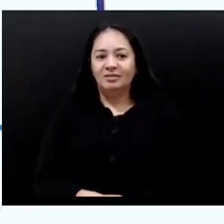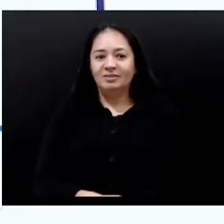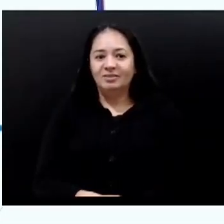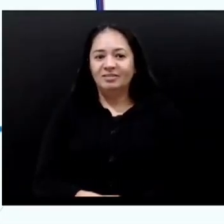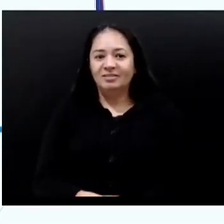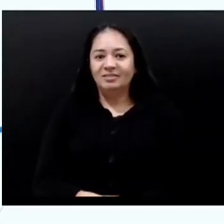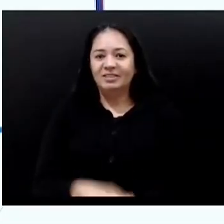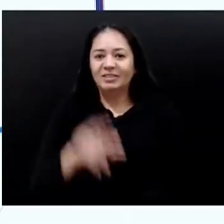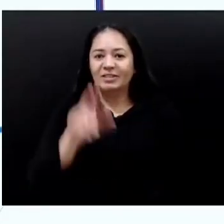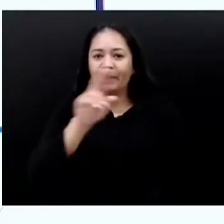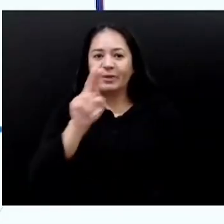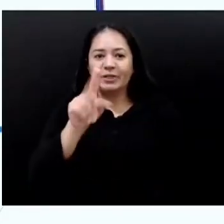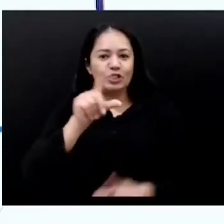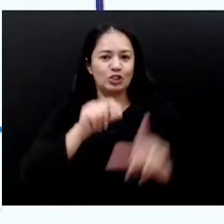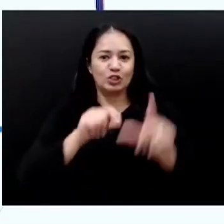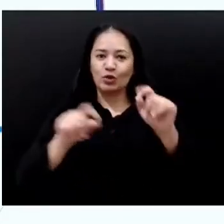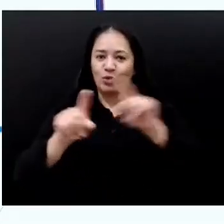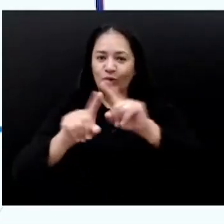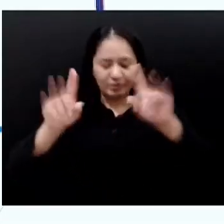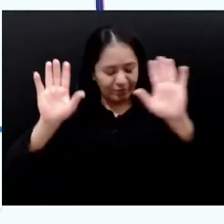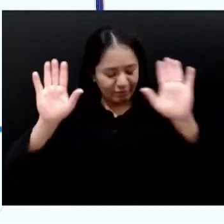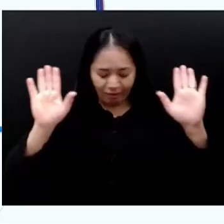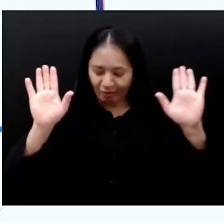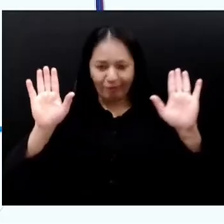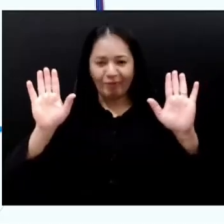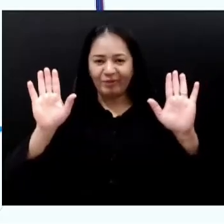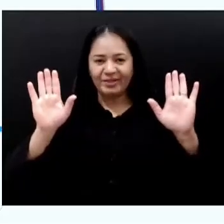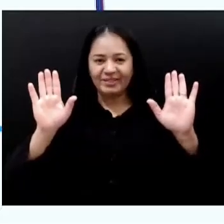preferência, para não ter conversa no domingo depois, tá?